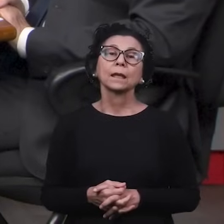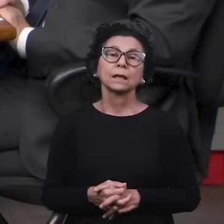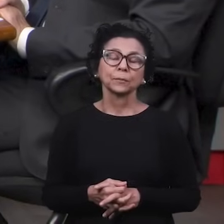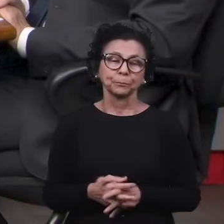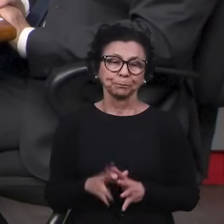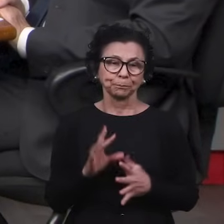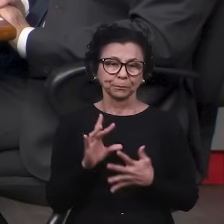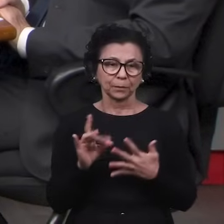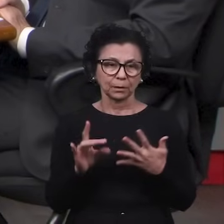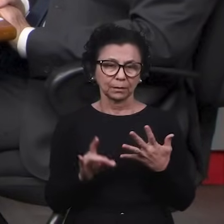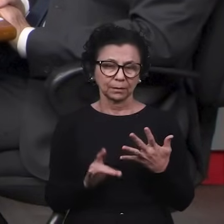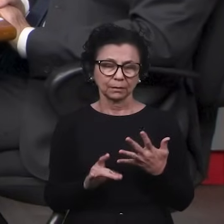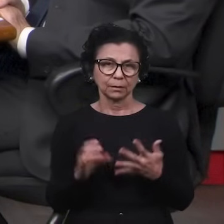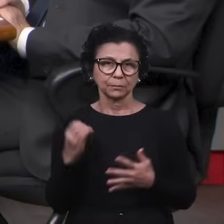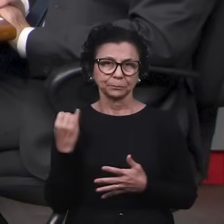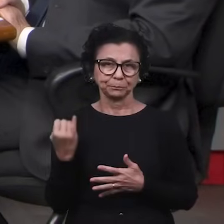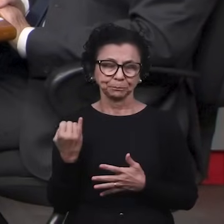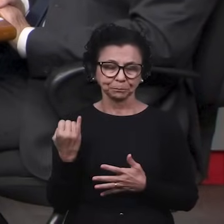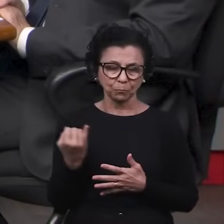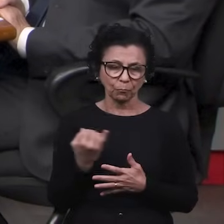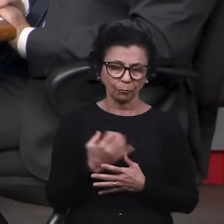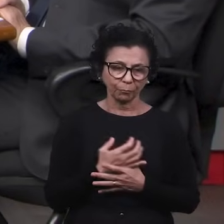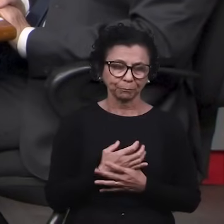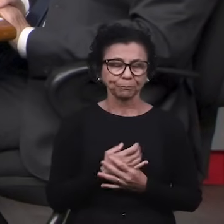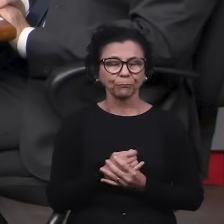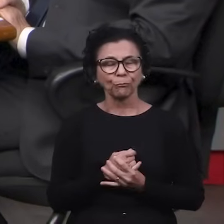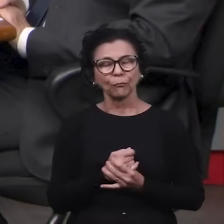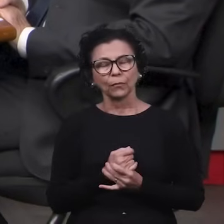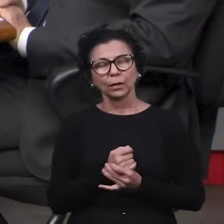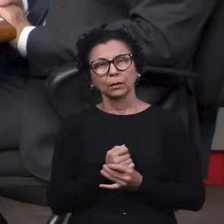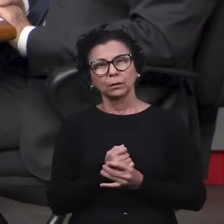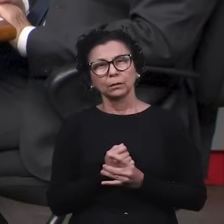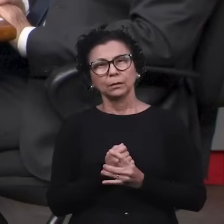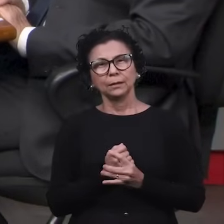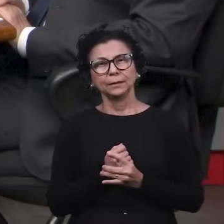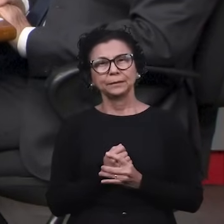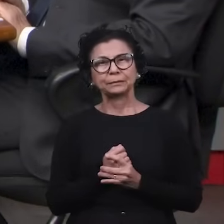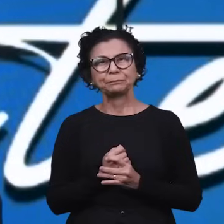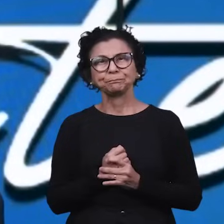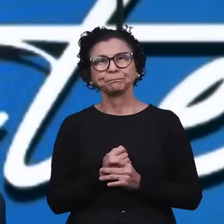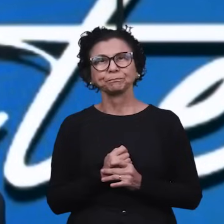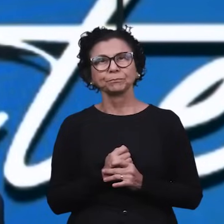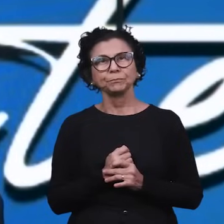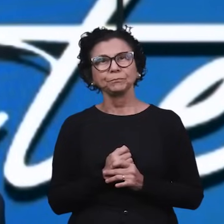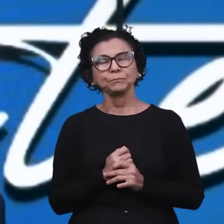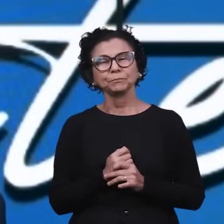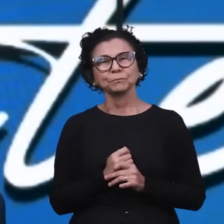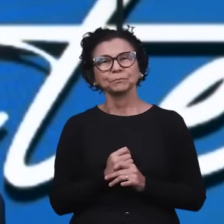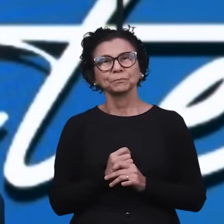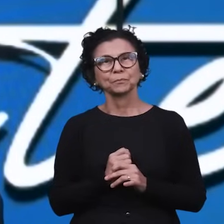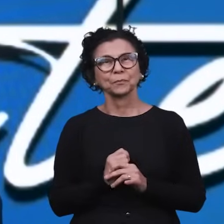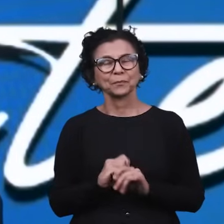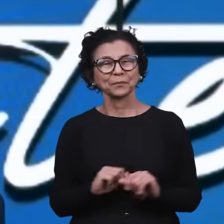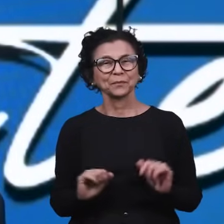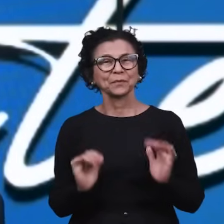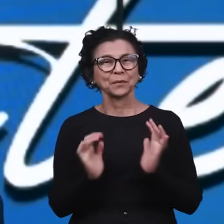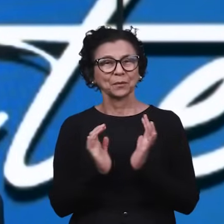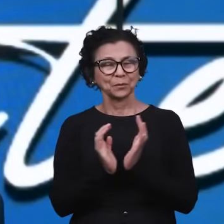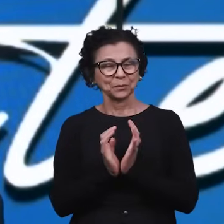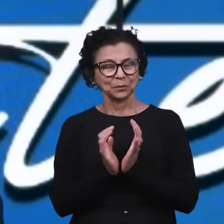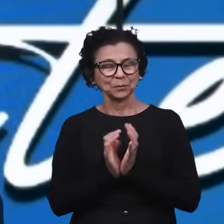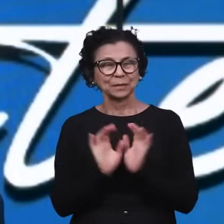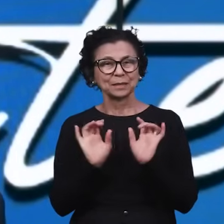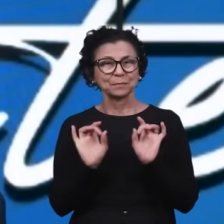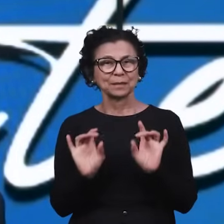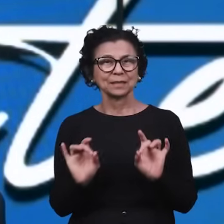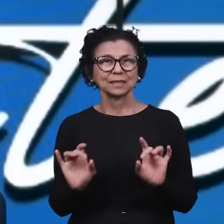que nós estamos aqui fazendo essa abordagem relacionada à ética na vida do crente, e estamos falando agora de um grupo de crentes muito especiais da igreja,